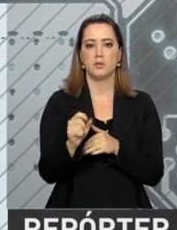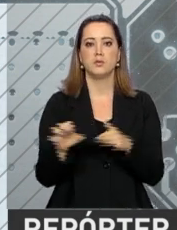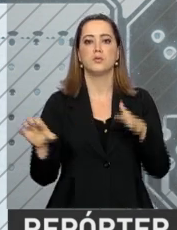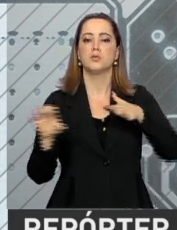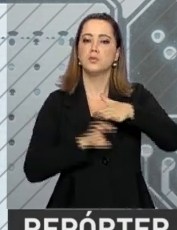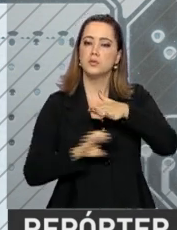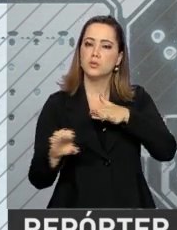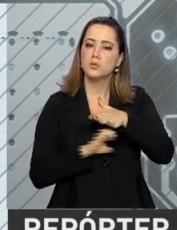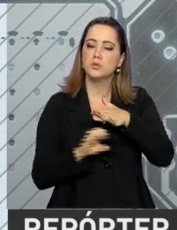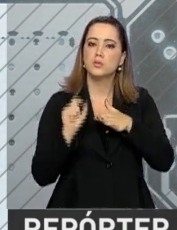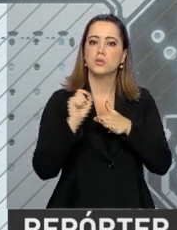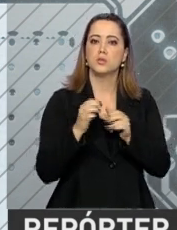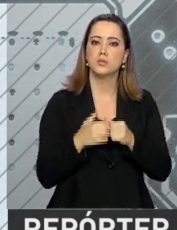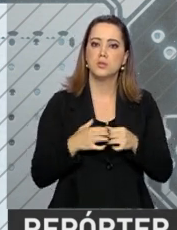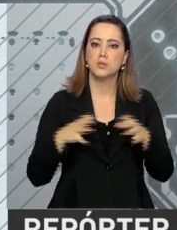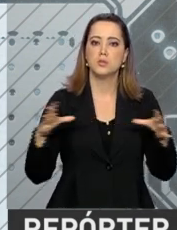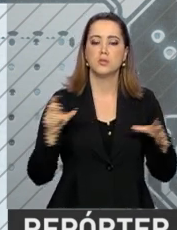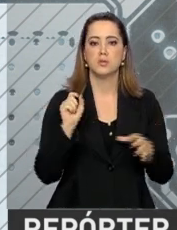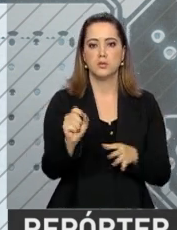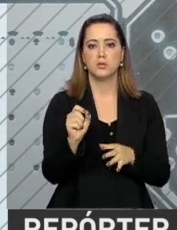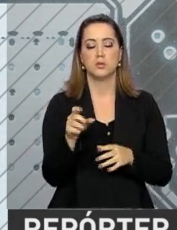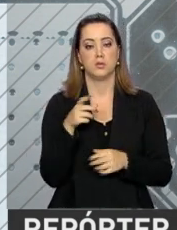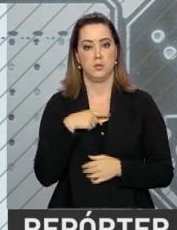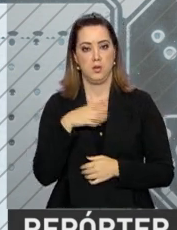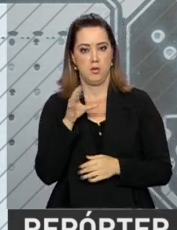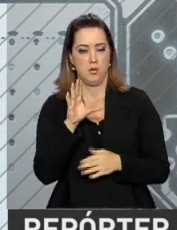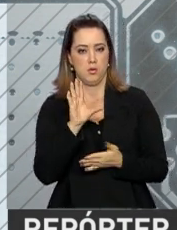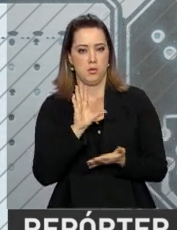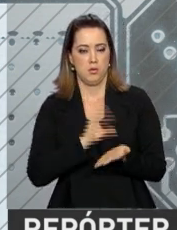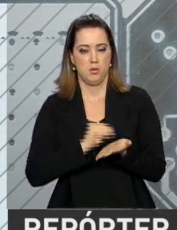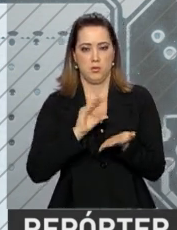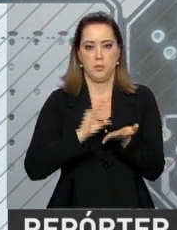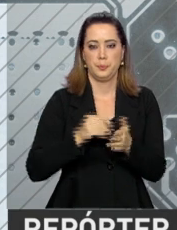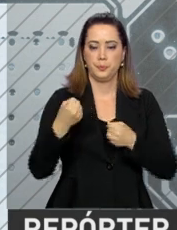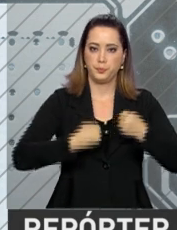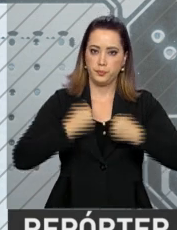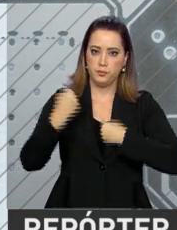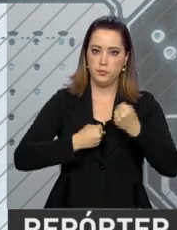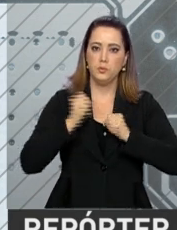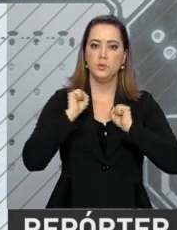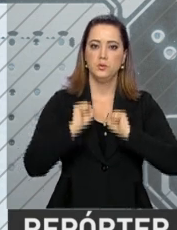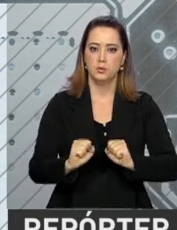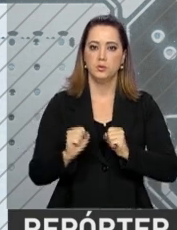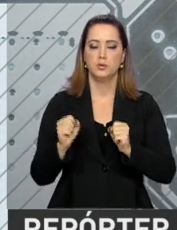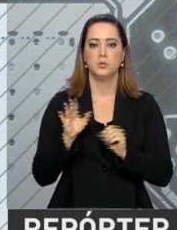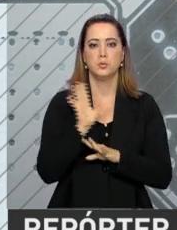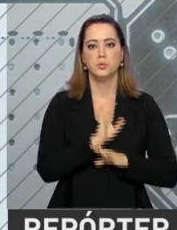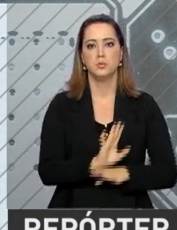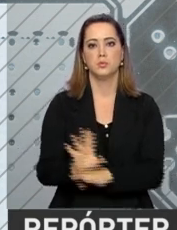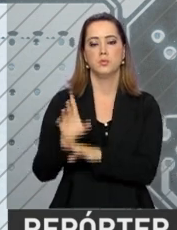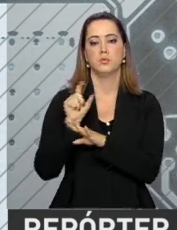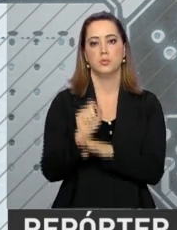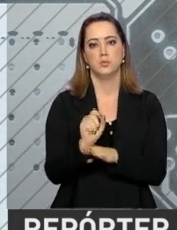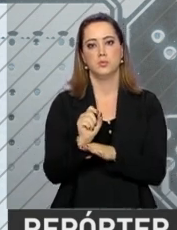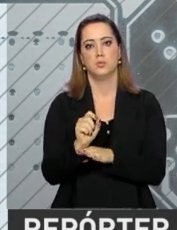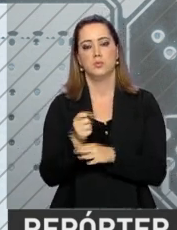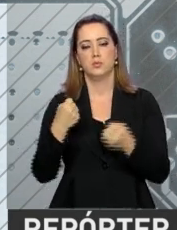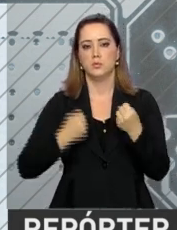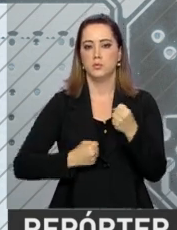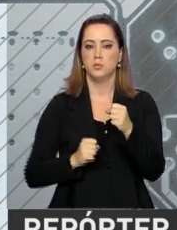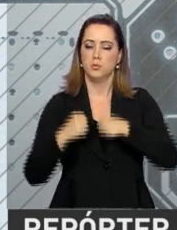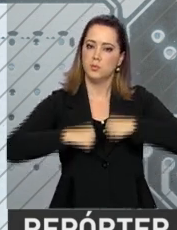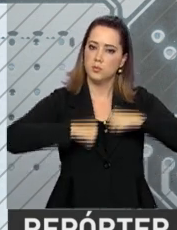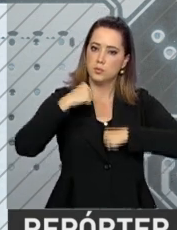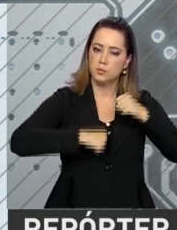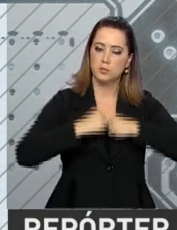empresa. Por exemplo, um sistema eletrônico para carros que pode ser aproveitado pela indústria automotiva. Para